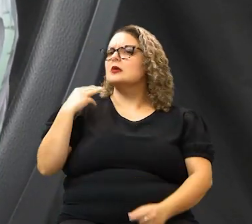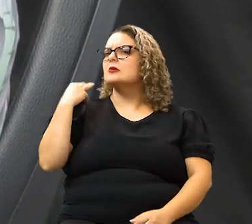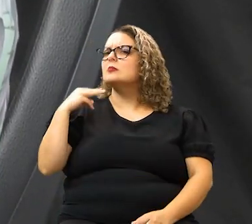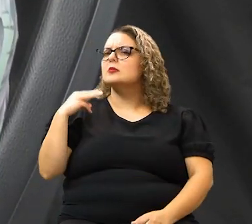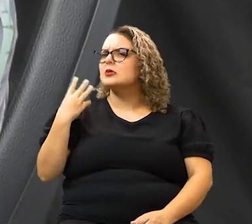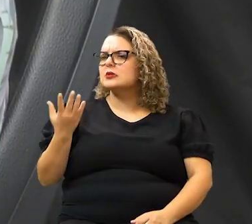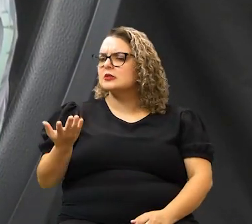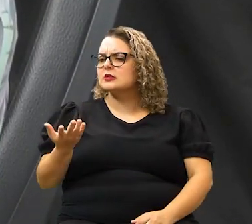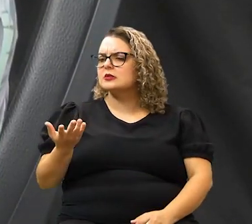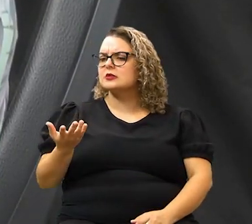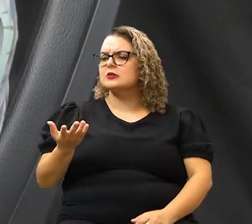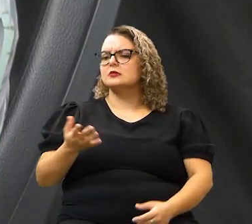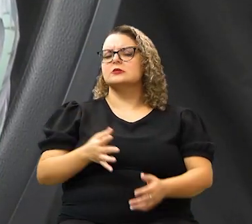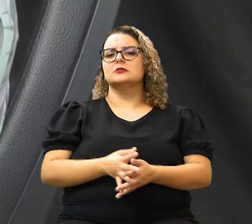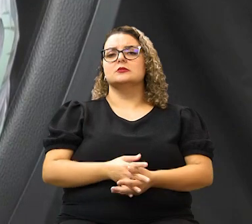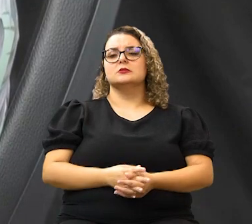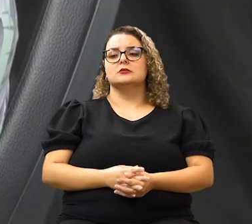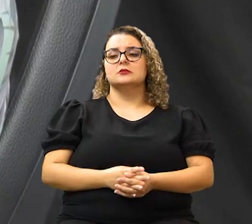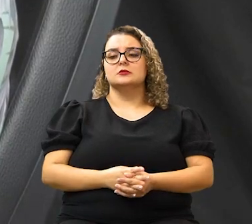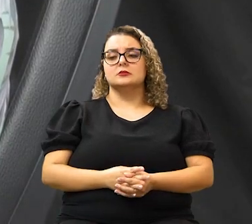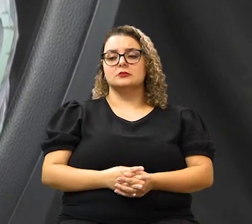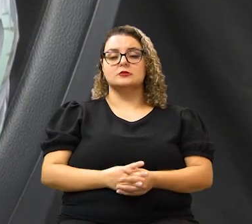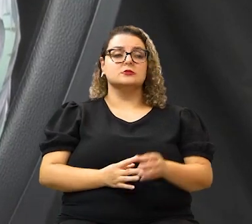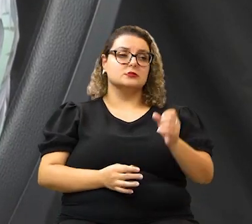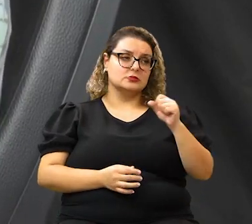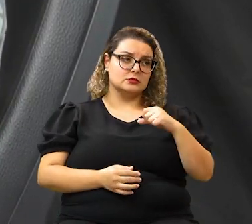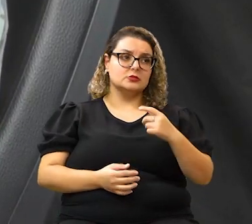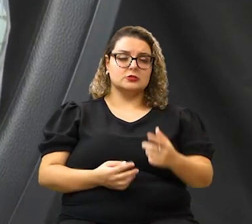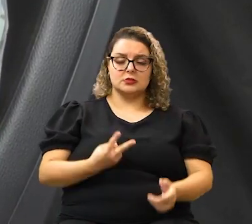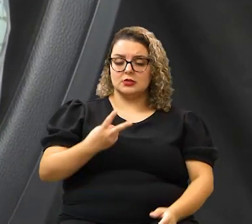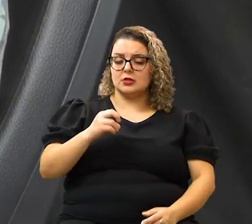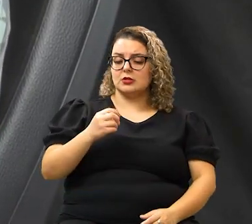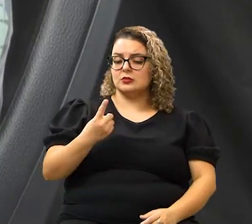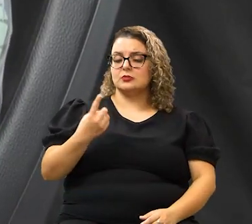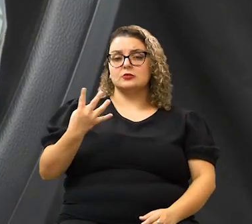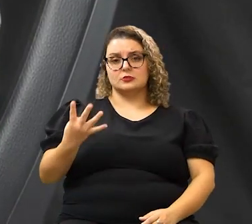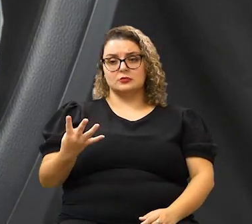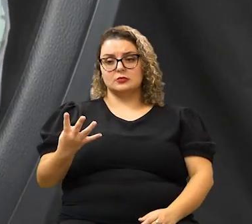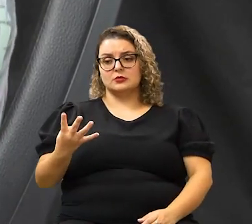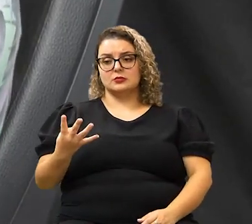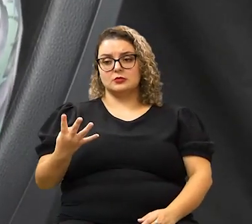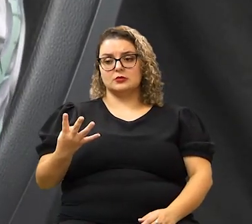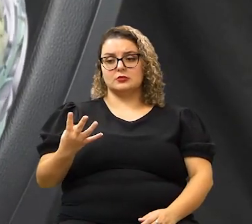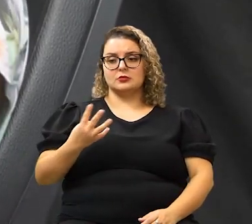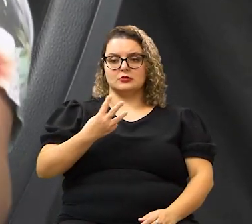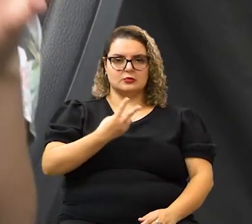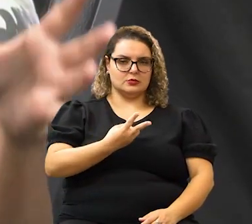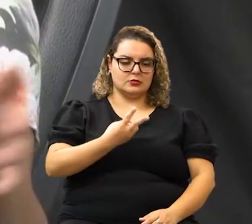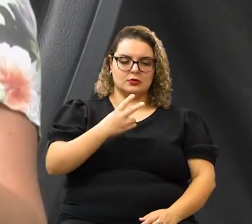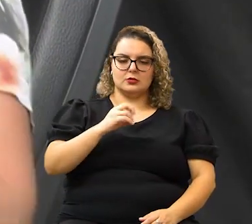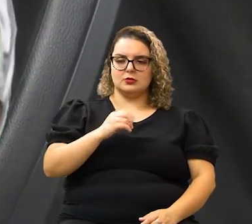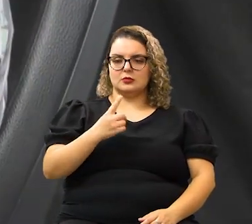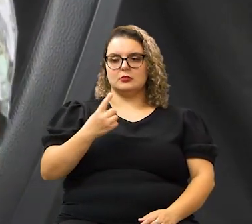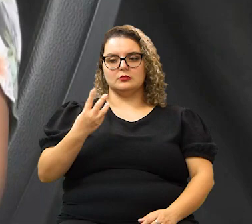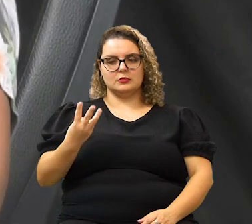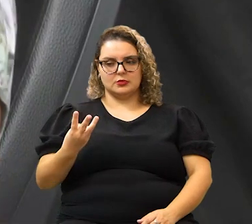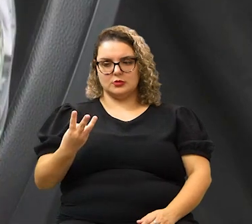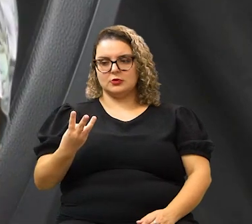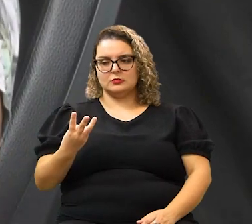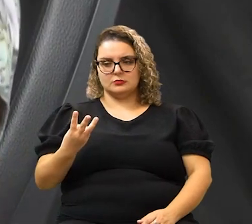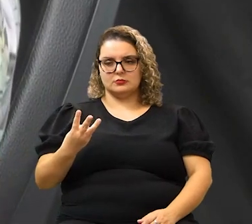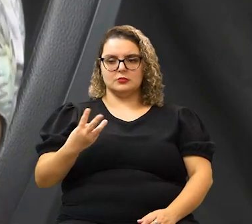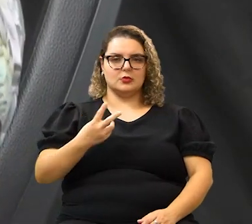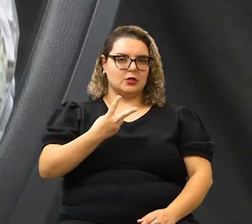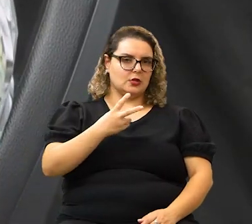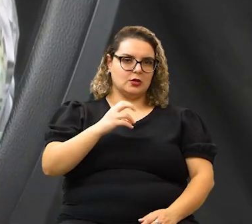Aí, em 2014, eu saio candidata. 2013 tem junho de 2013, que foi aquele